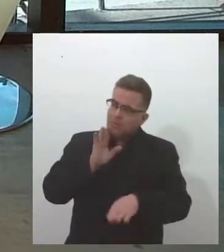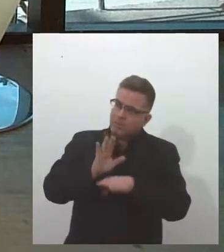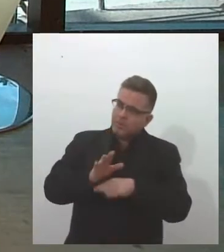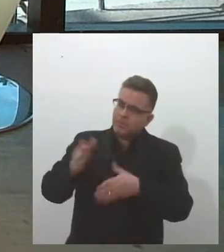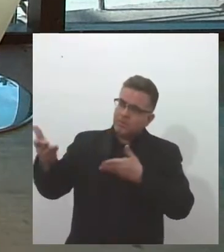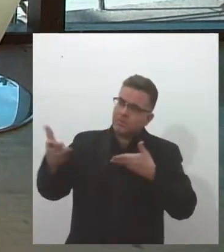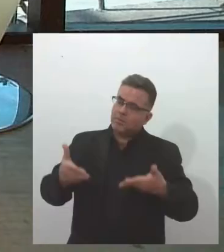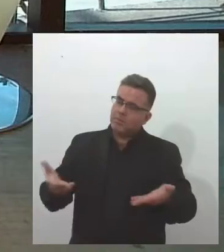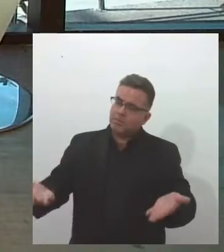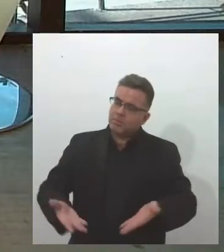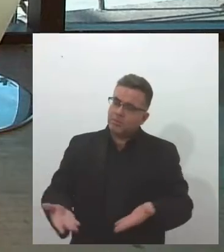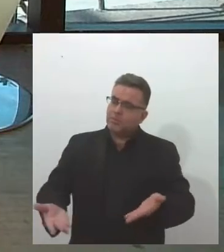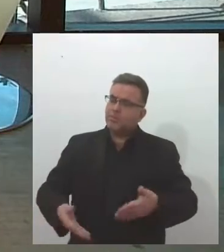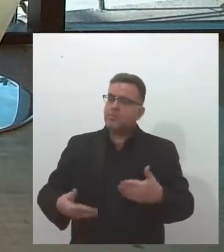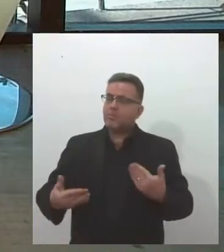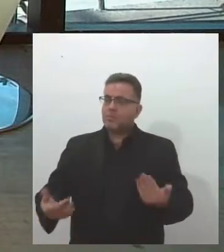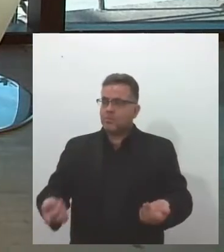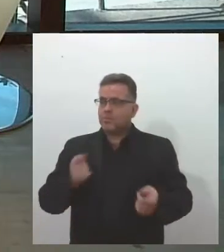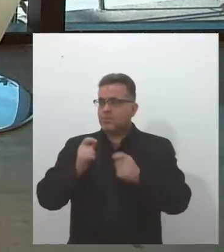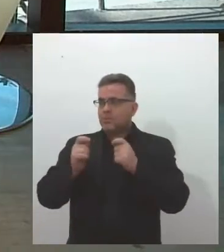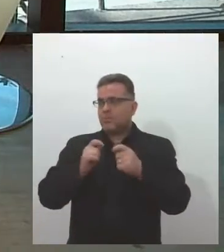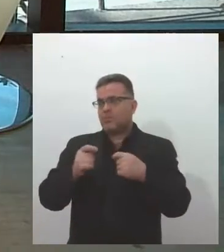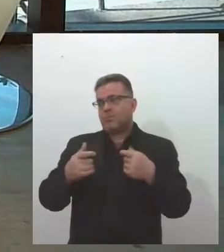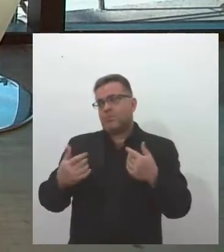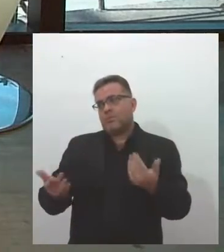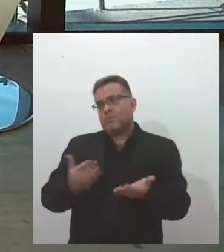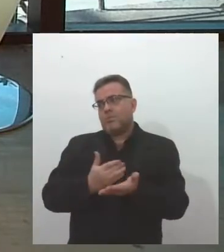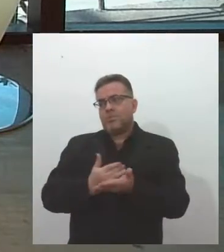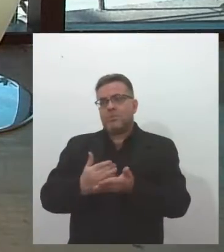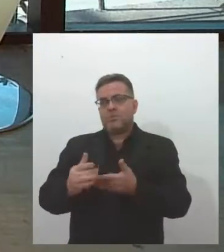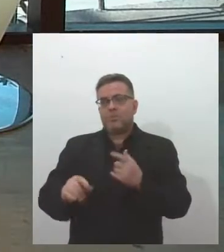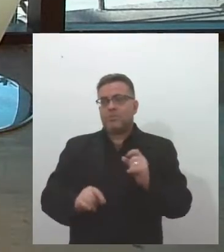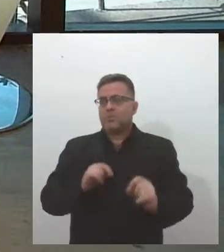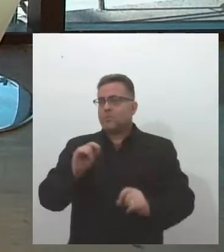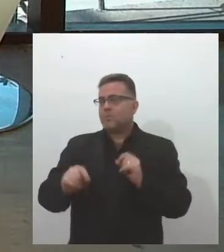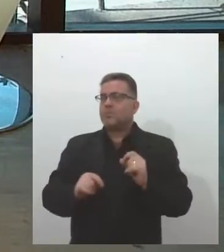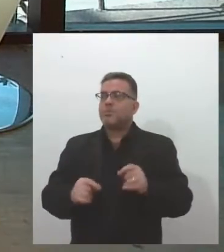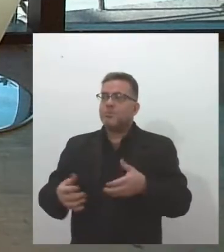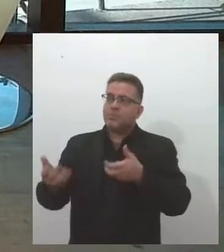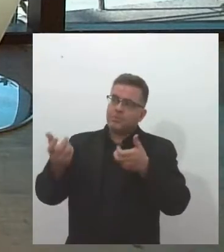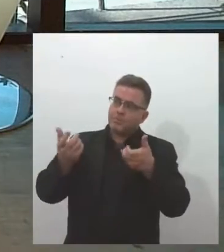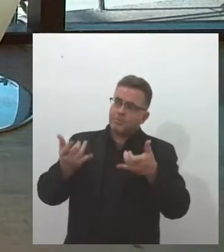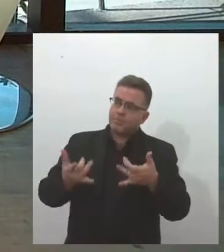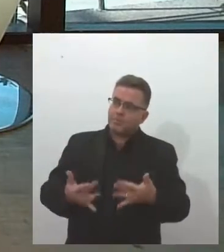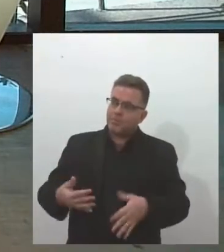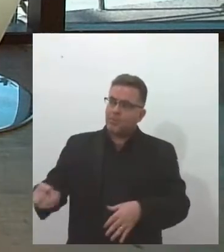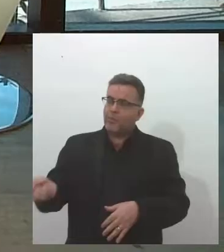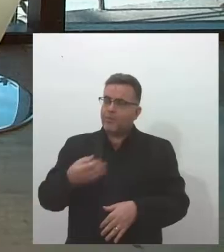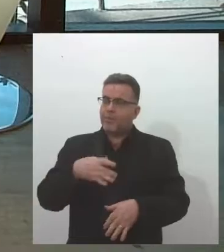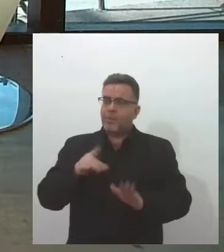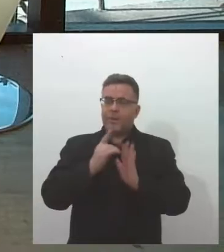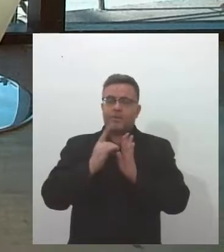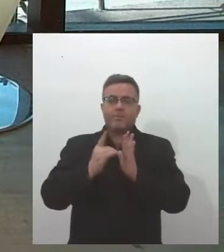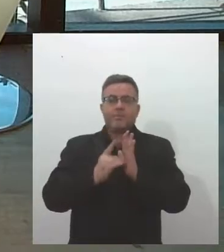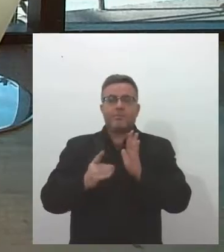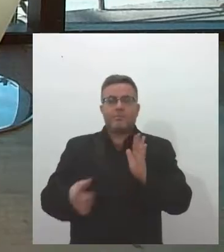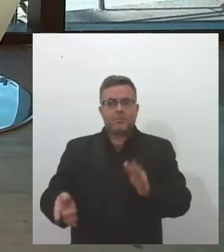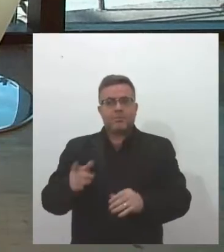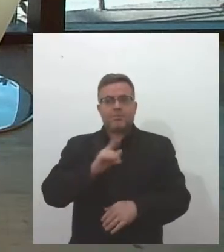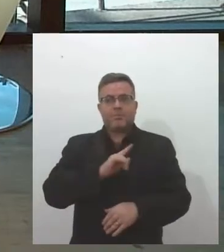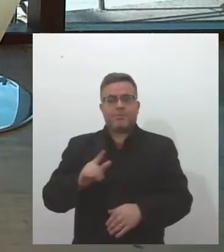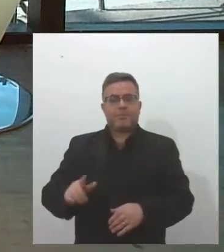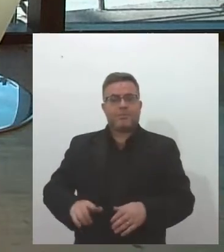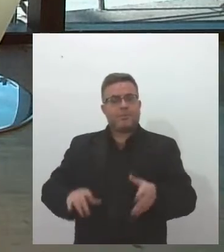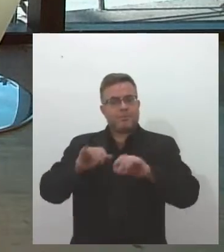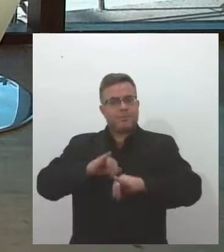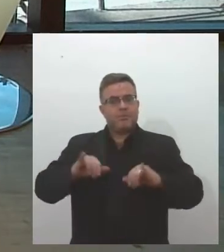muito bem-vindo Além da Pauta. Eu queria já começar, né, falando sobre esse novo decreto que o governo editou, né, na última